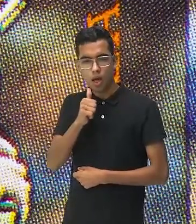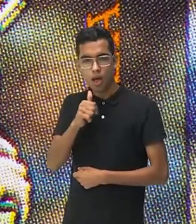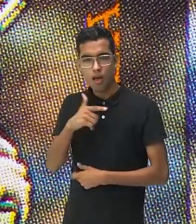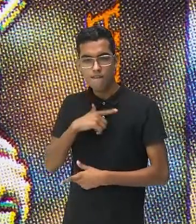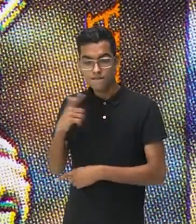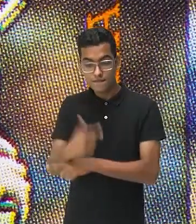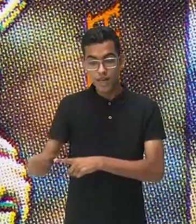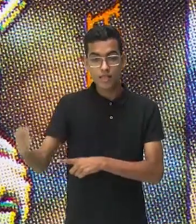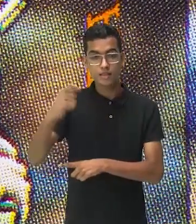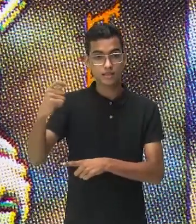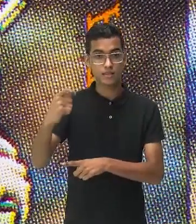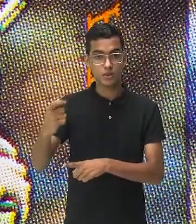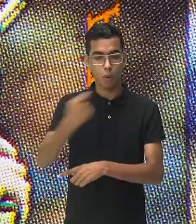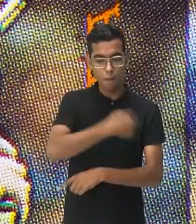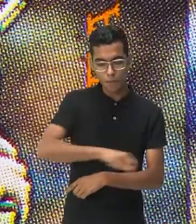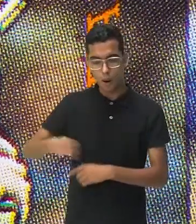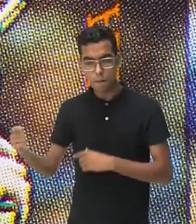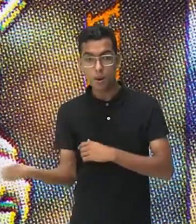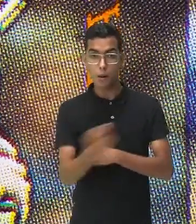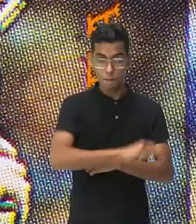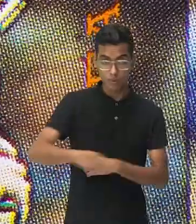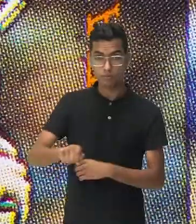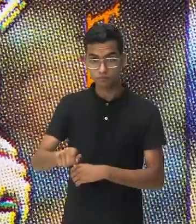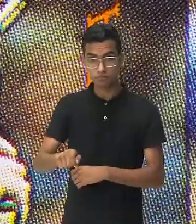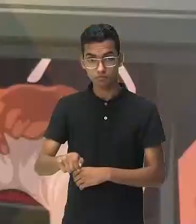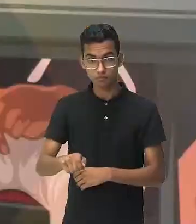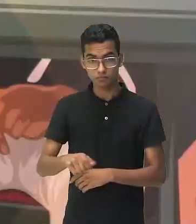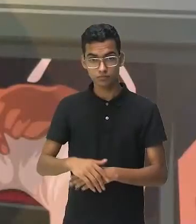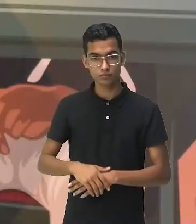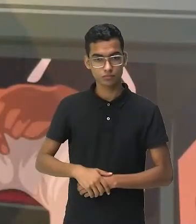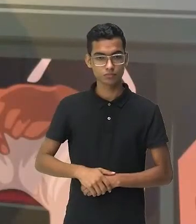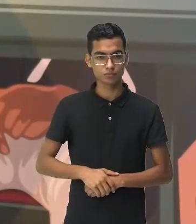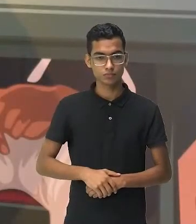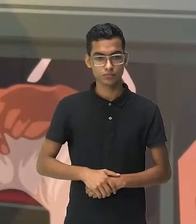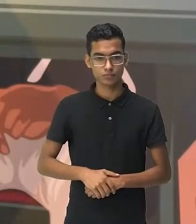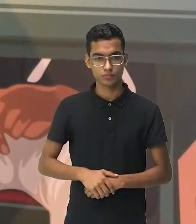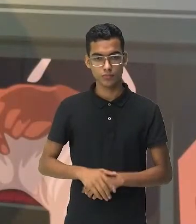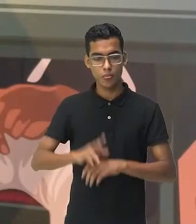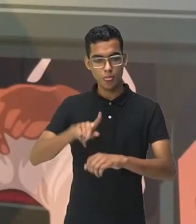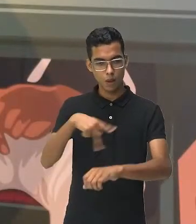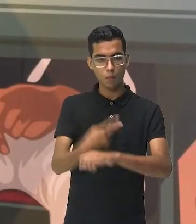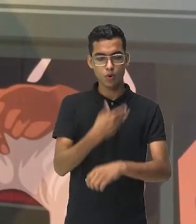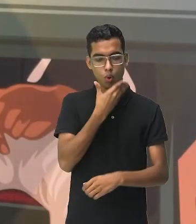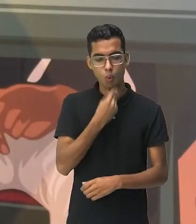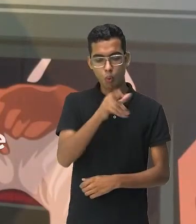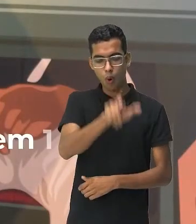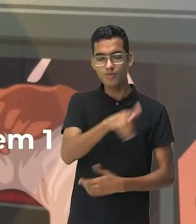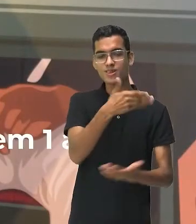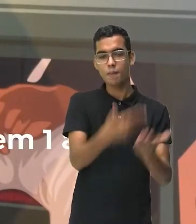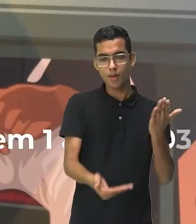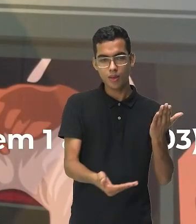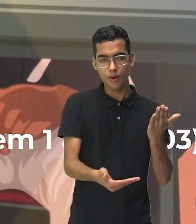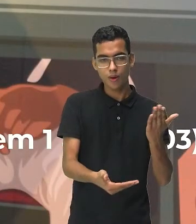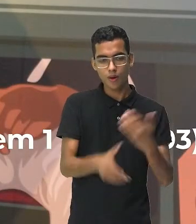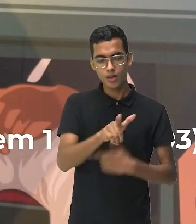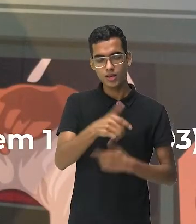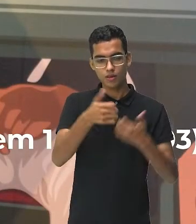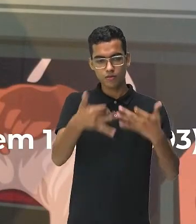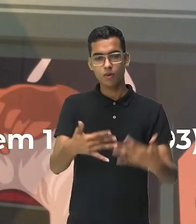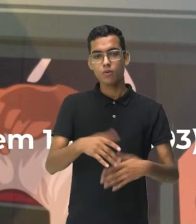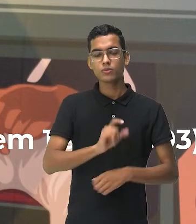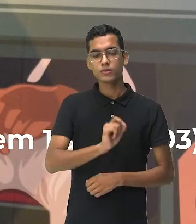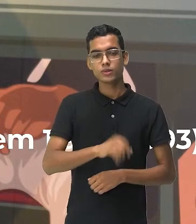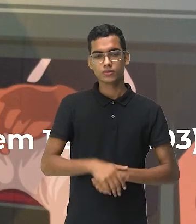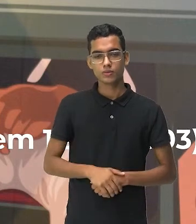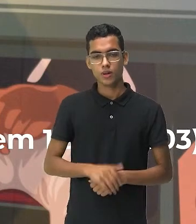com parciais de 6-4, 6-3 e 6-3. Depois da partida, Riggs declarou: "Ela era boa